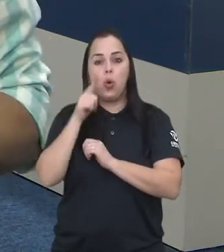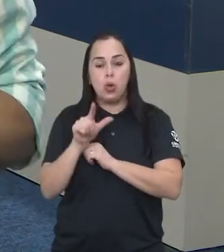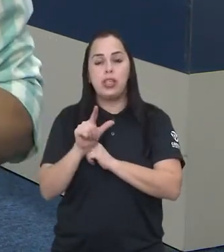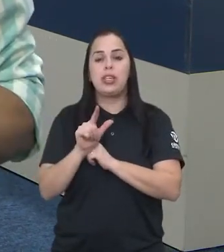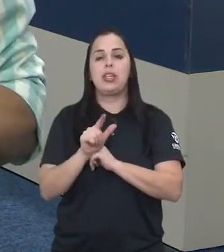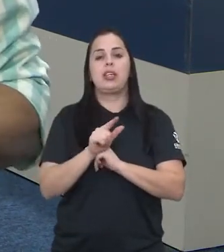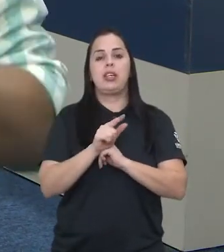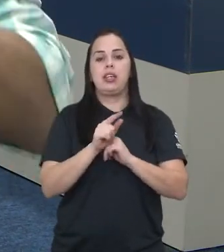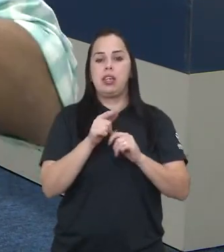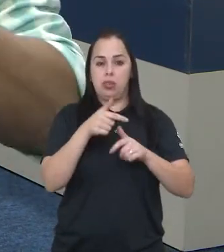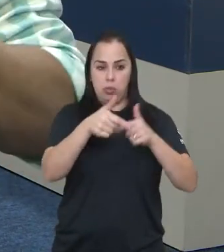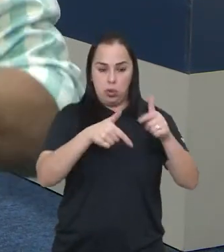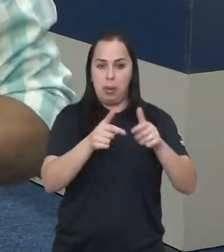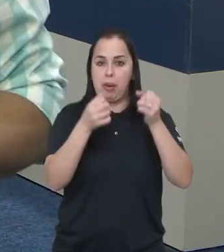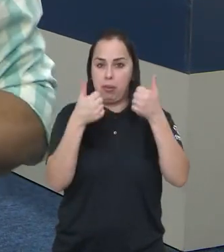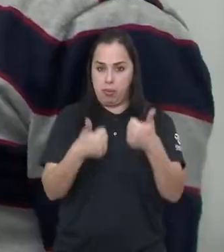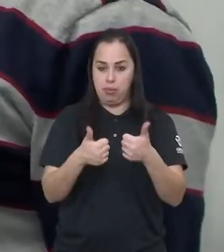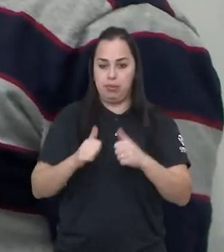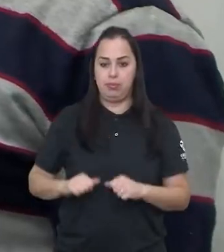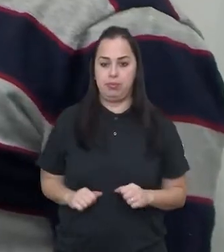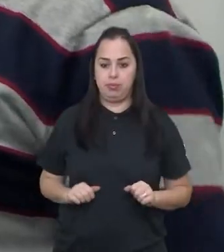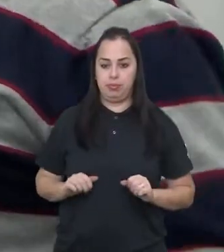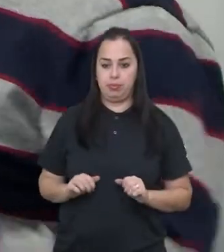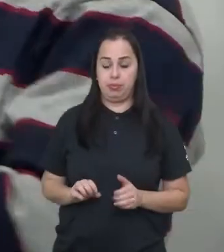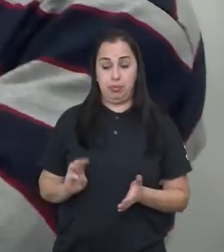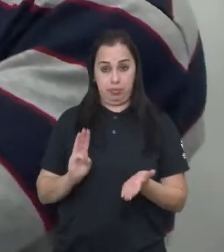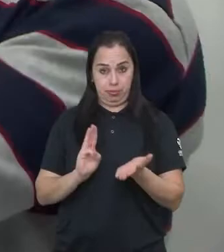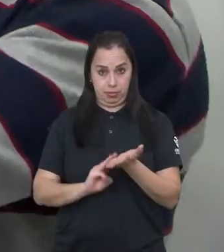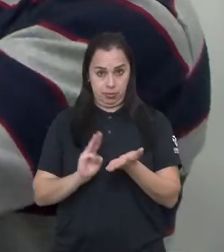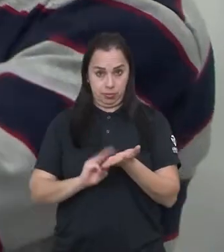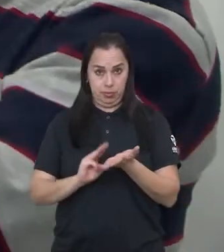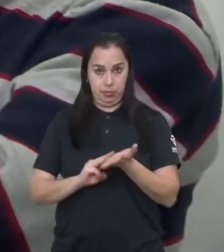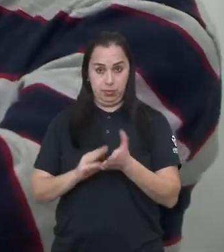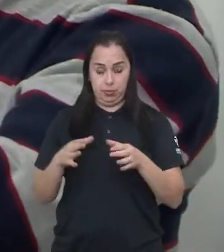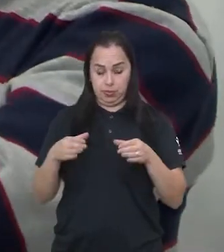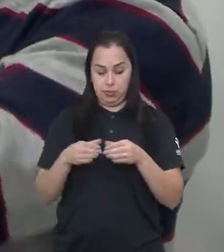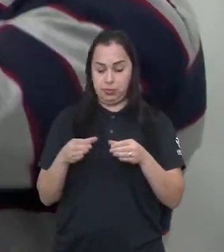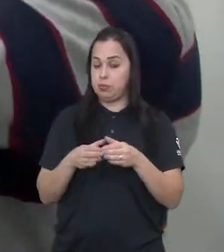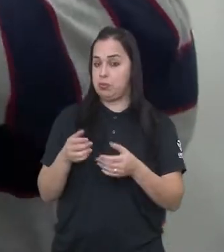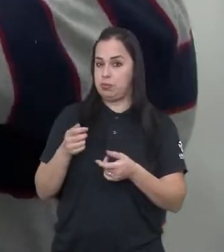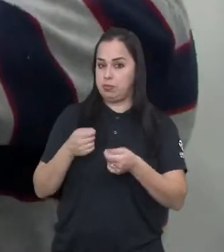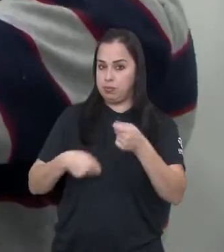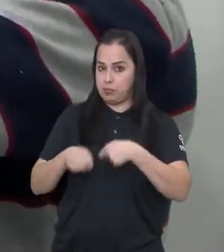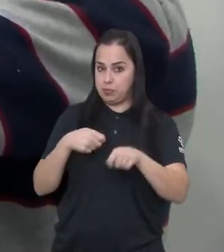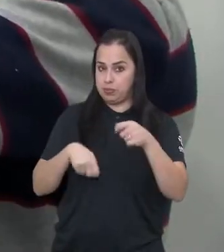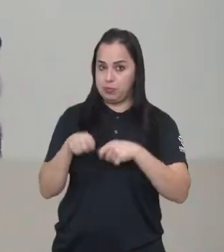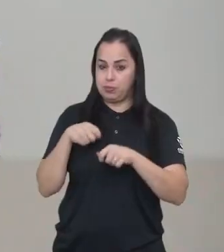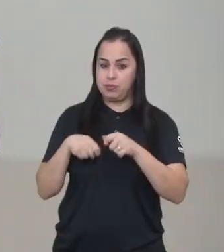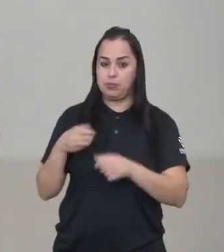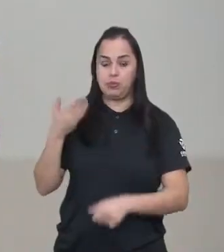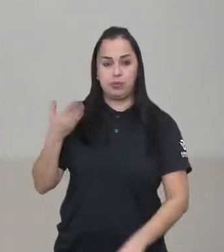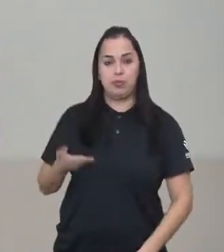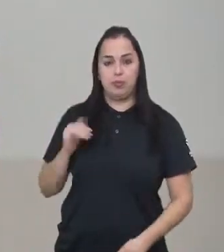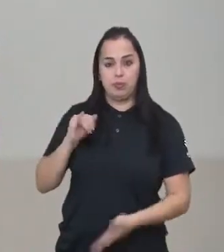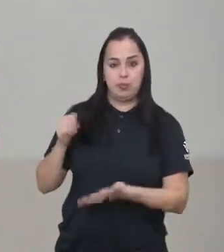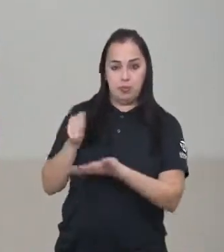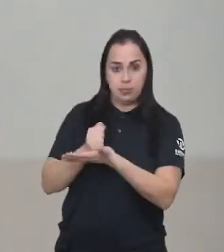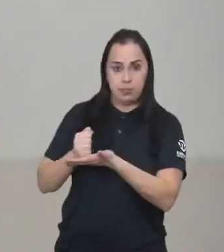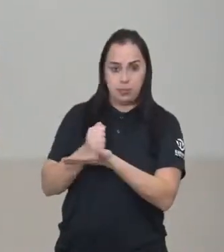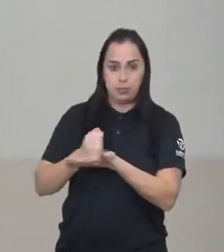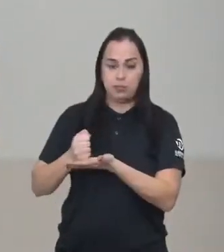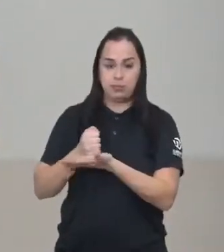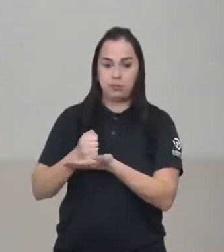o serviço bem prestado sem que falte nada. Membro da Comissão de Economia, Finanças e Orçamento da Câmara, o vereador Júnior